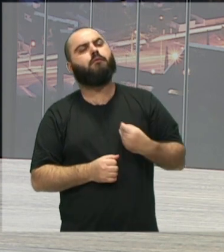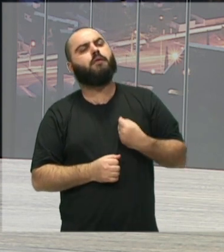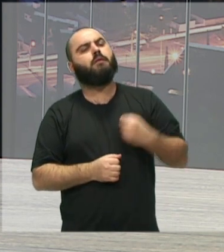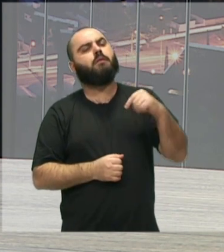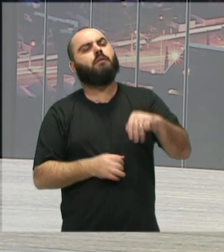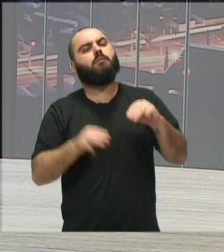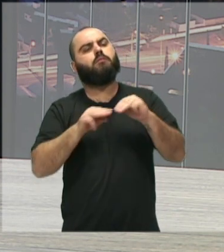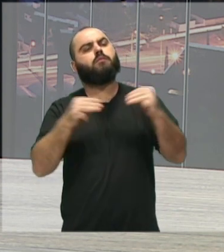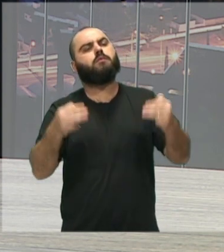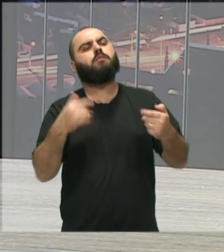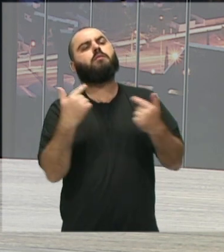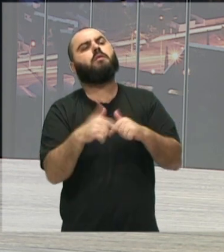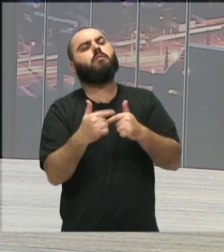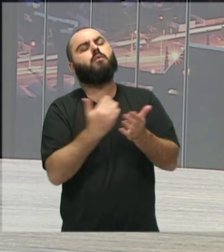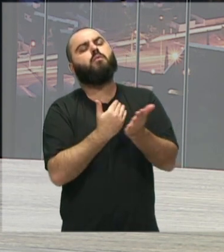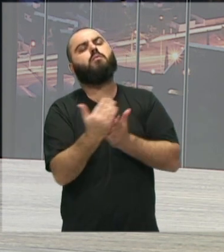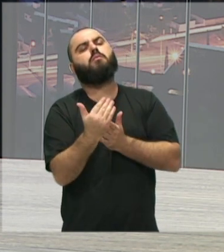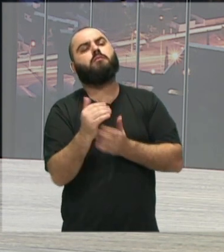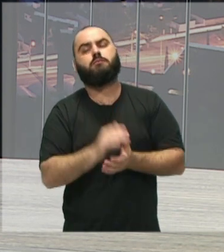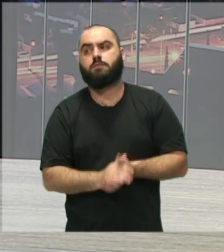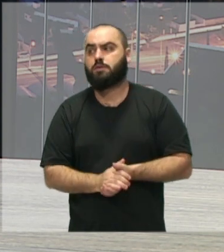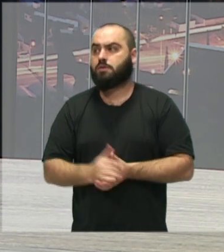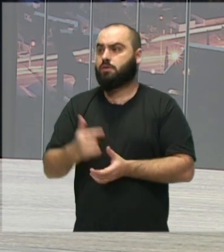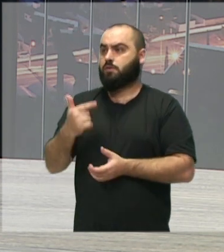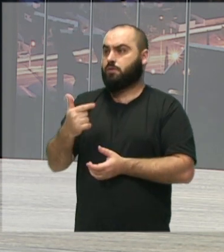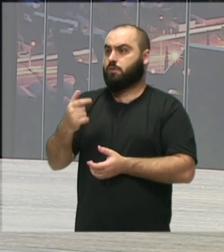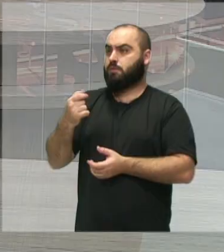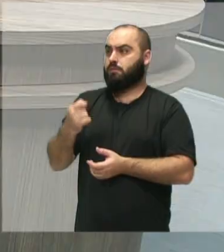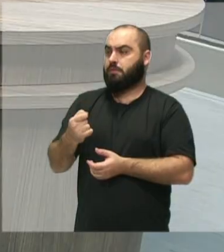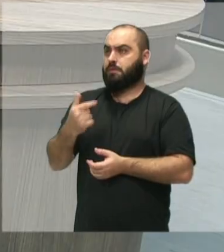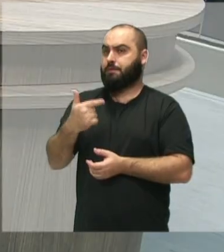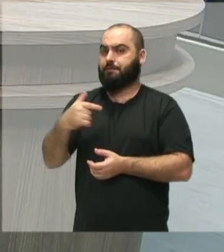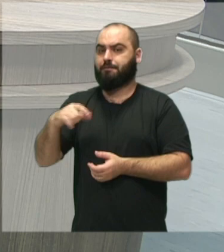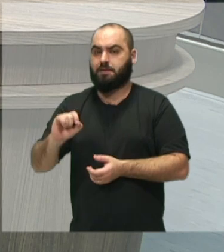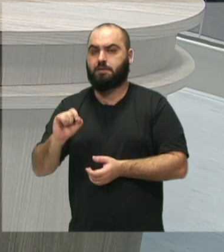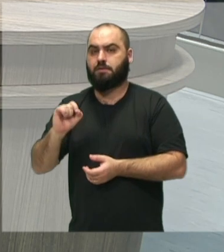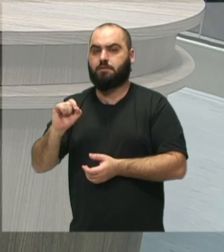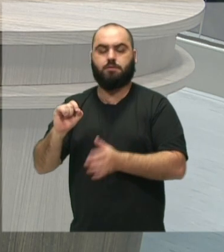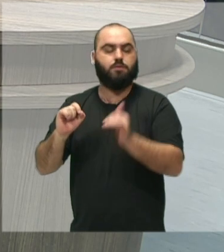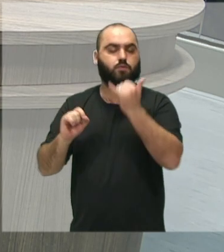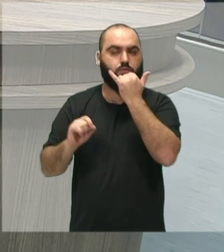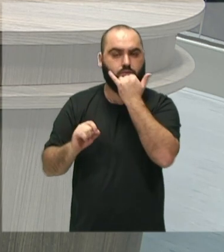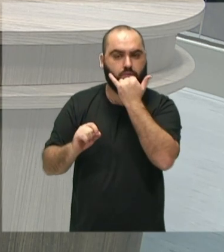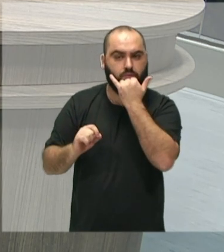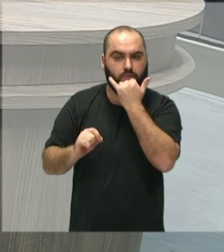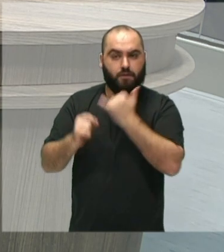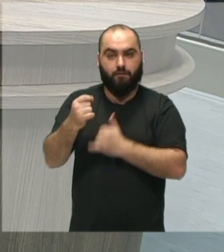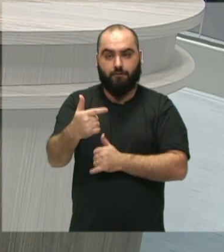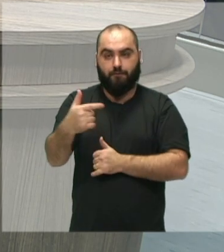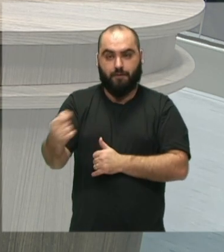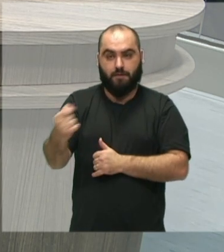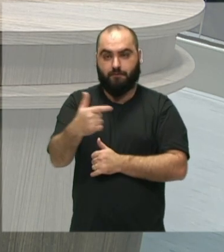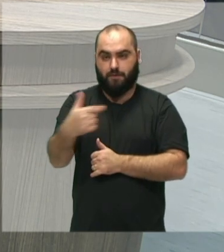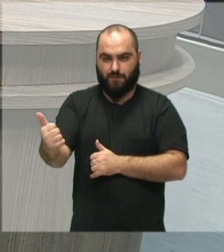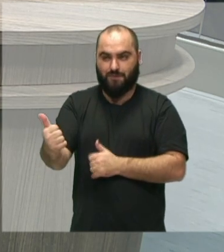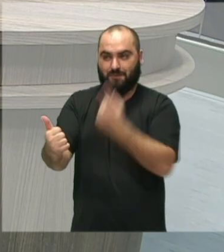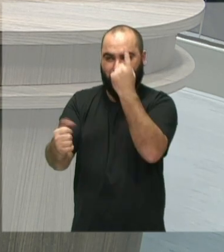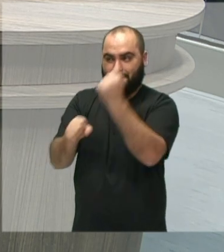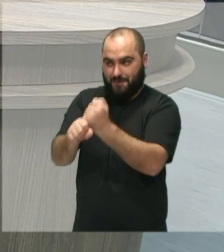museu trabalhando desde quando? Desde 2020. Desde 2020. Não, desculpa, 2021. Eu fiz um ano